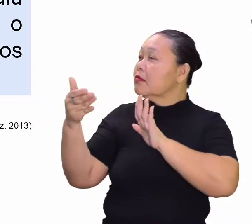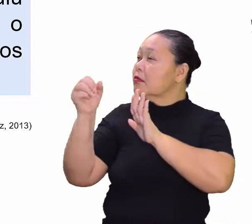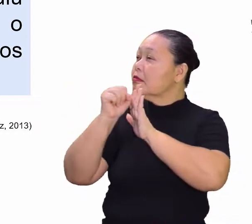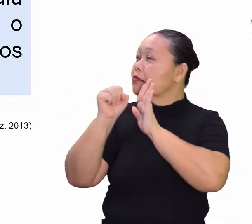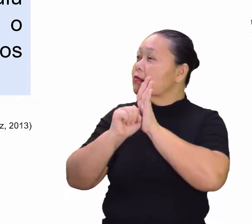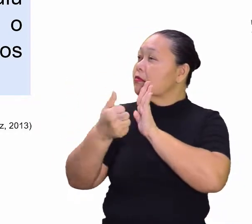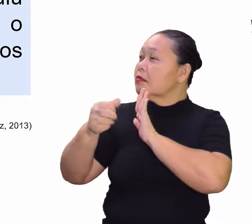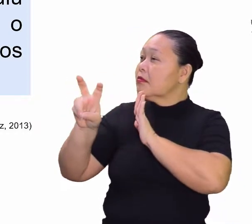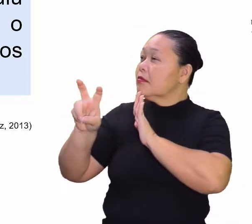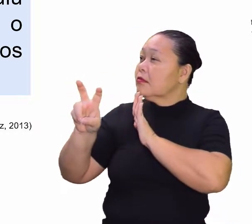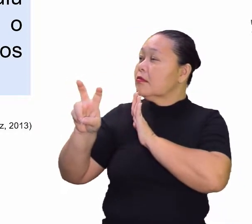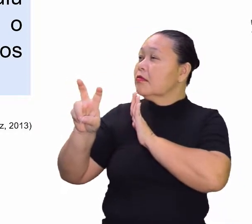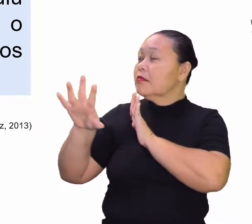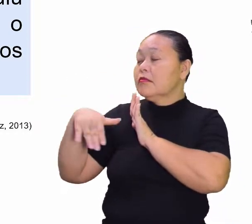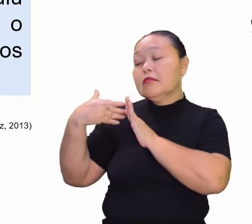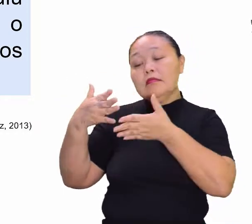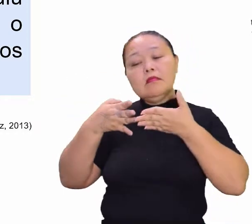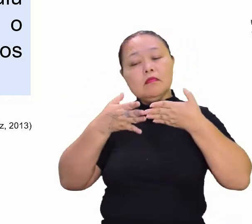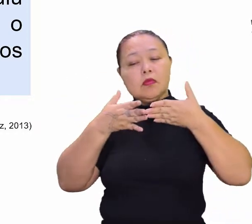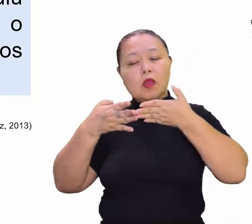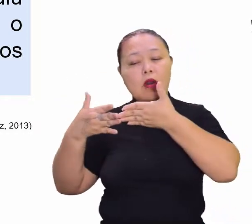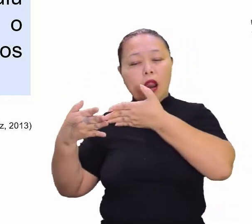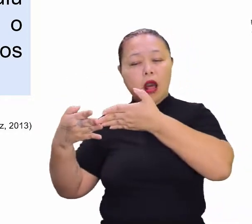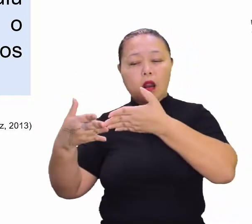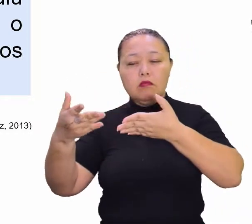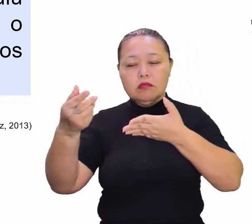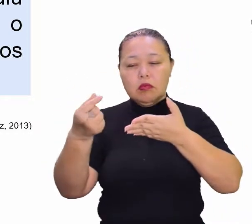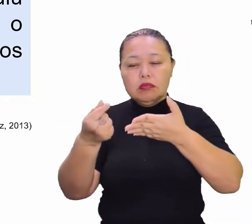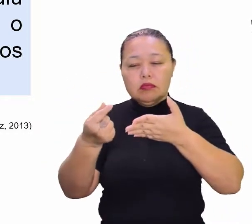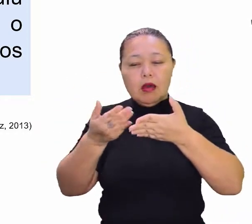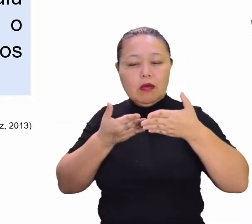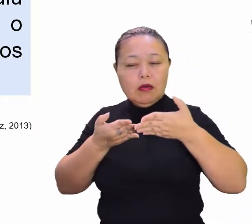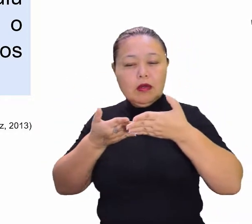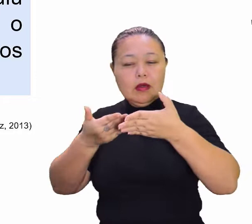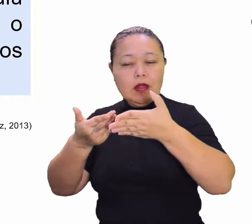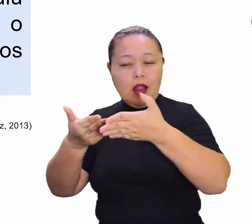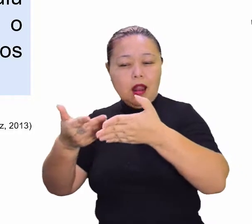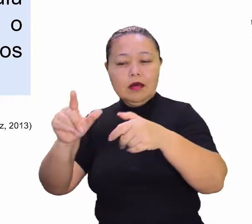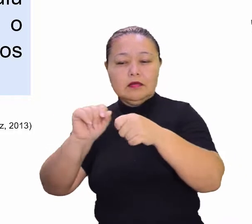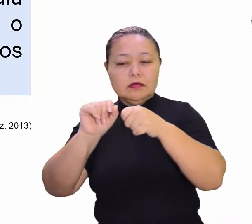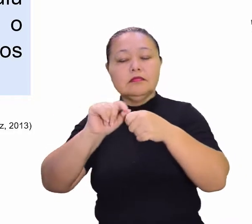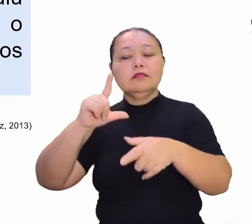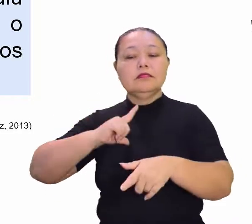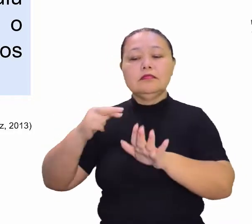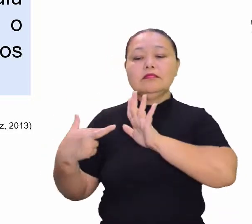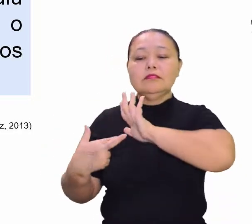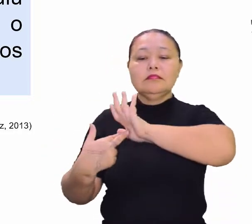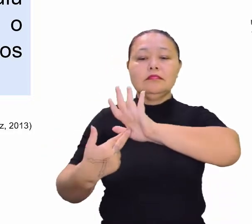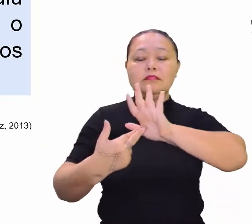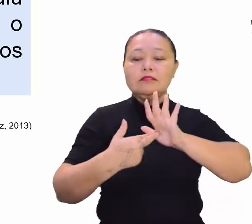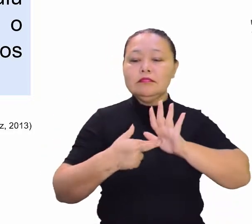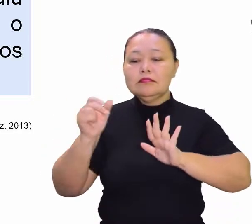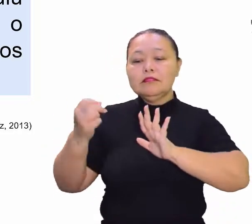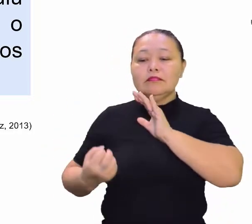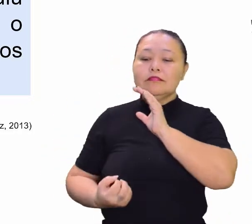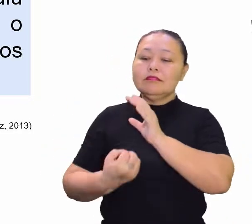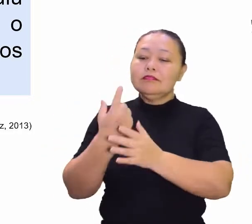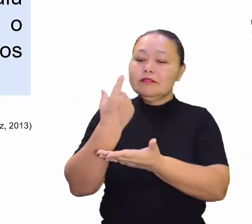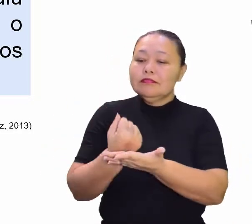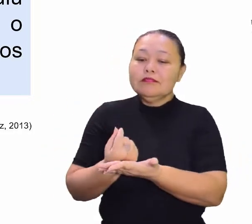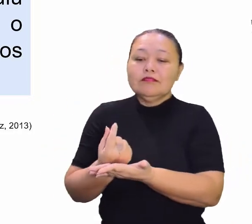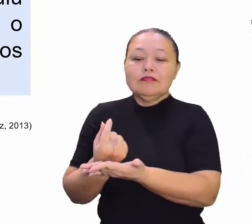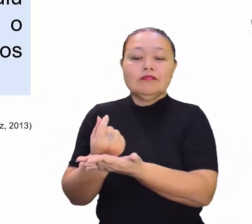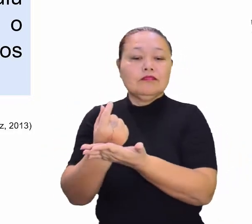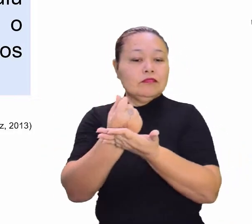século XV, das grandes navegações. Aí a gente tem esse primeiro momento representando o surgimento do